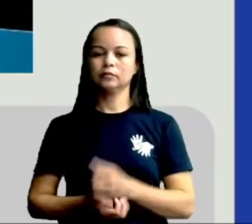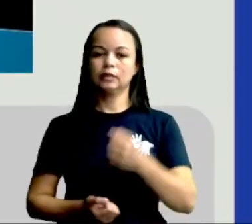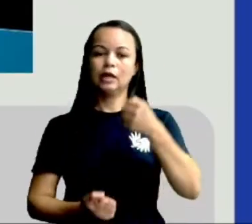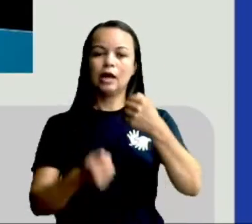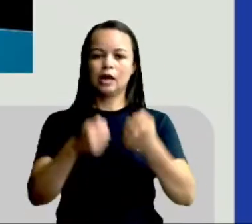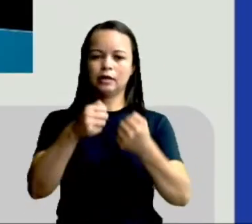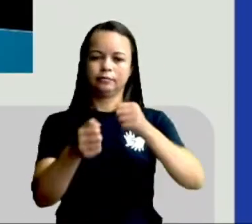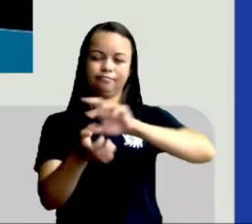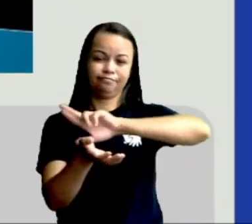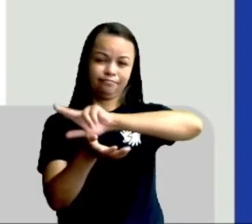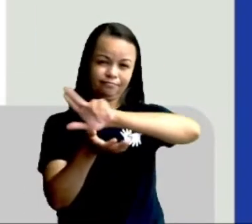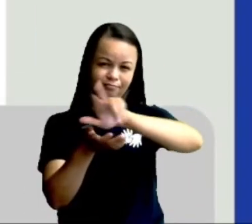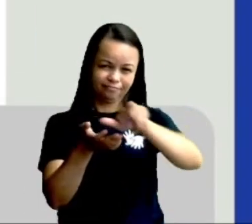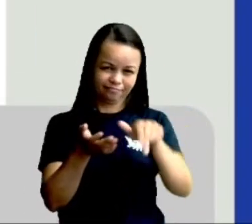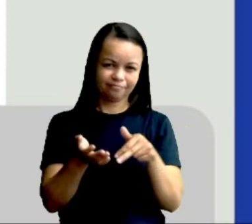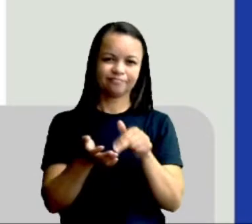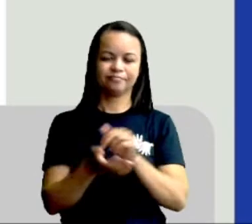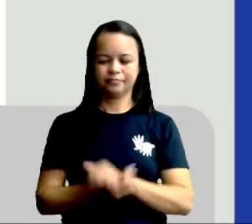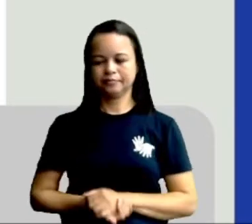Transportes.